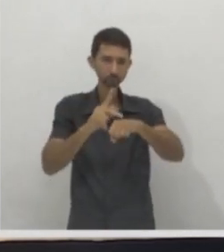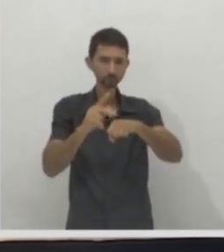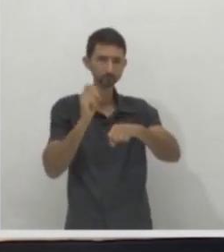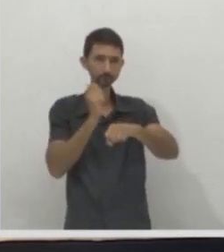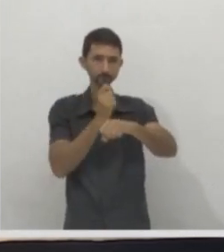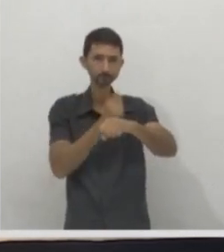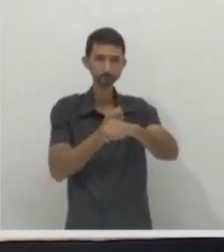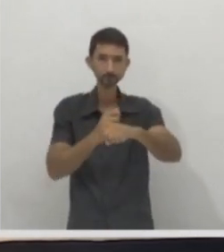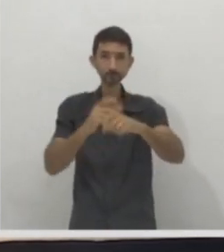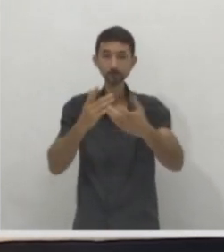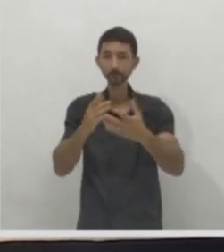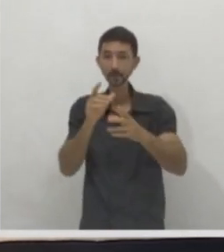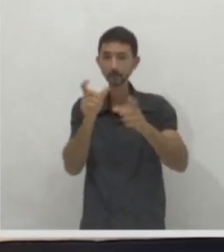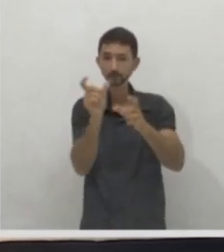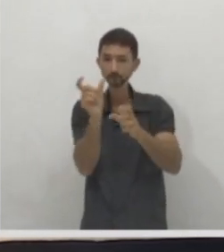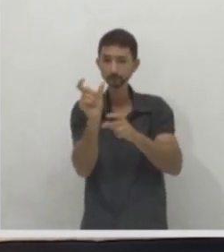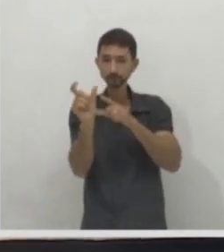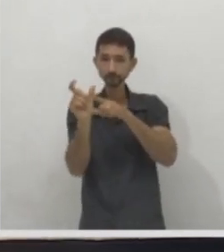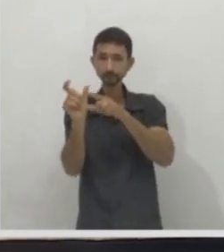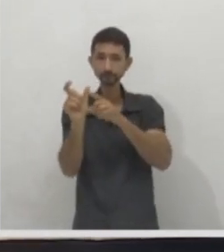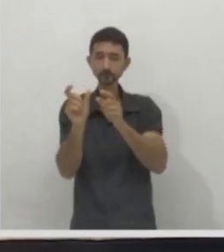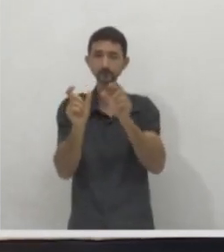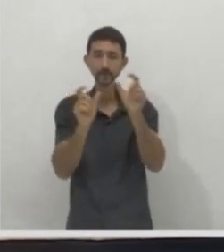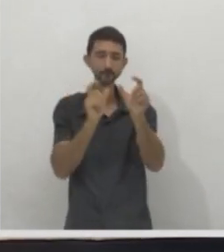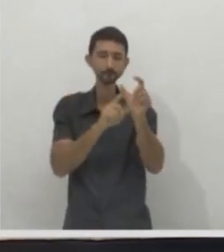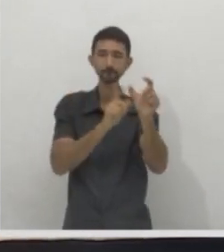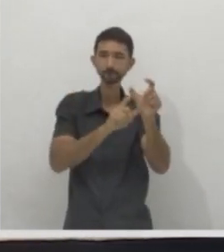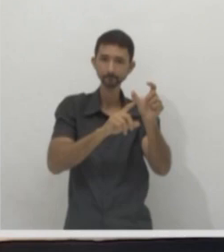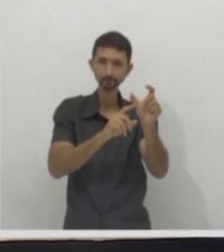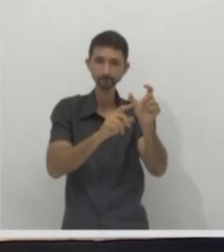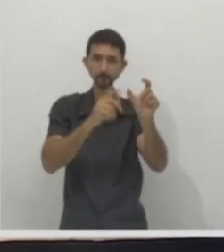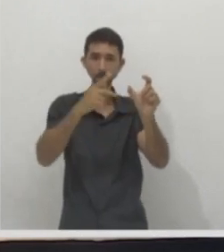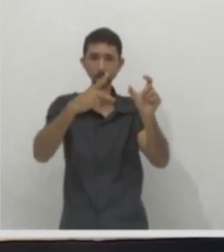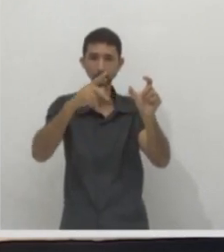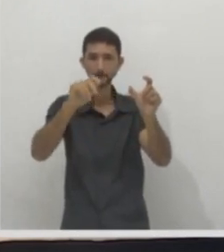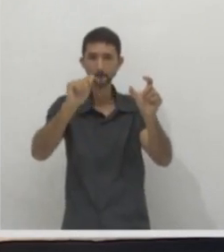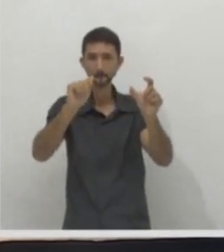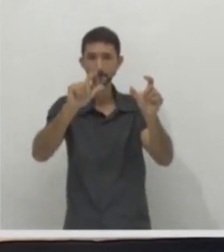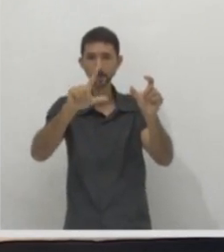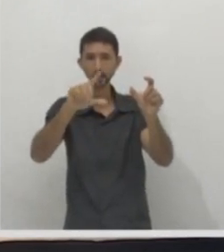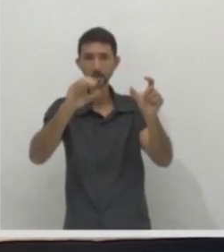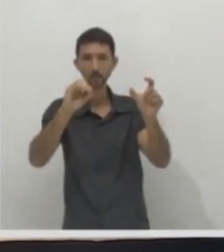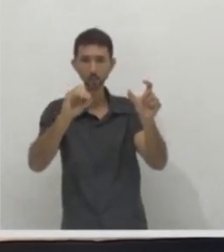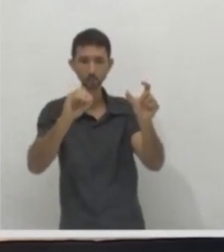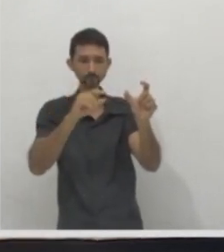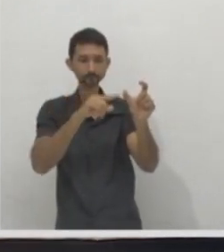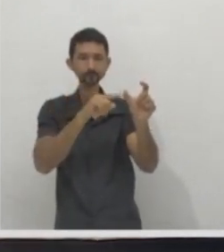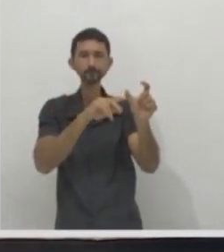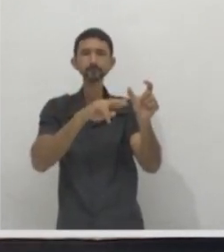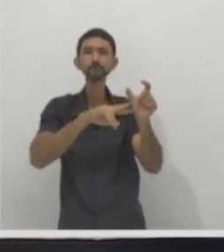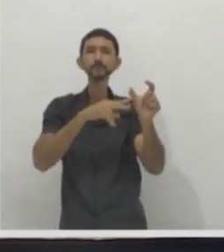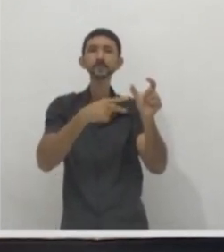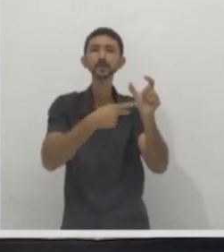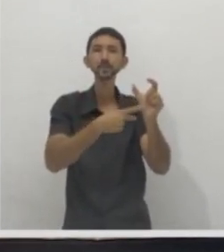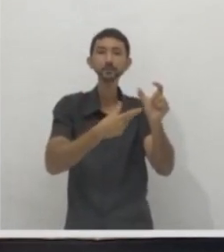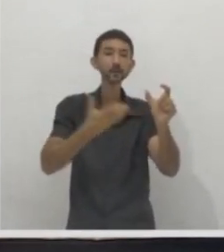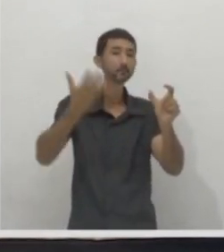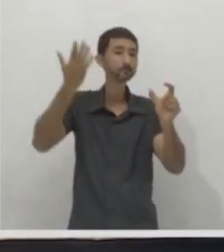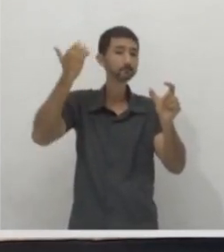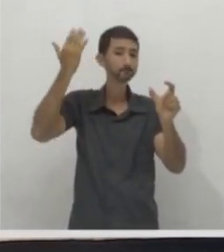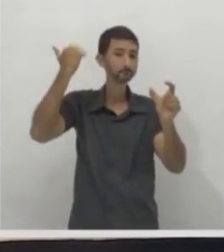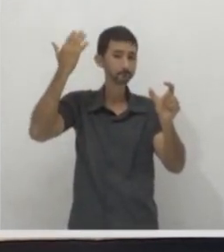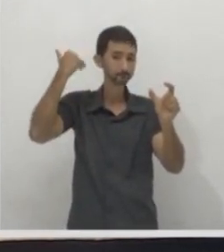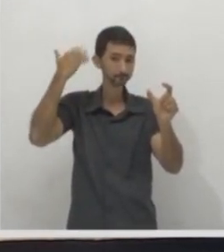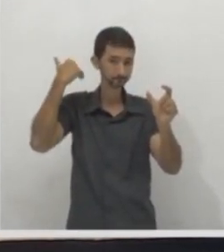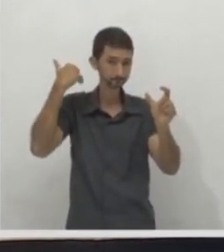Paleo, pessoal, a palavra paleolítico a gente pode dividir em duas, ok? Paleo significa antigo,